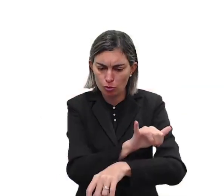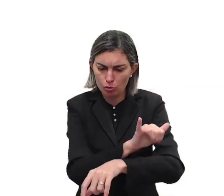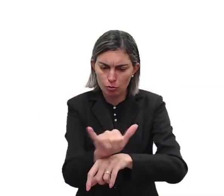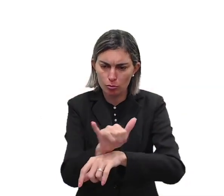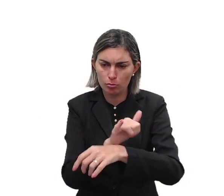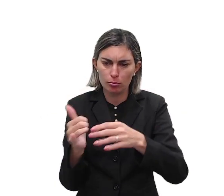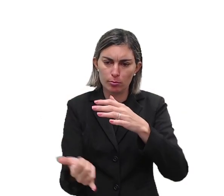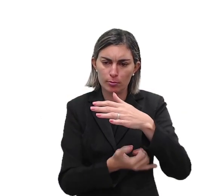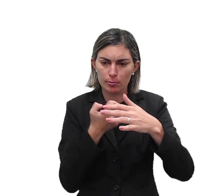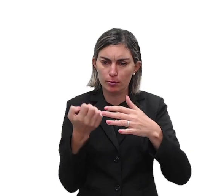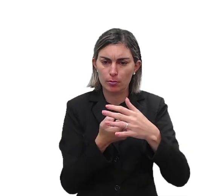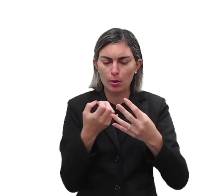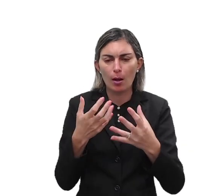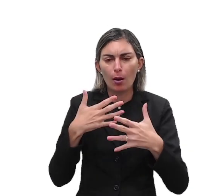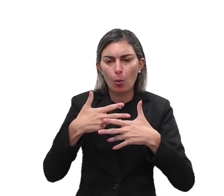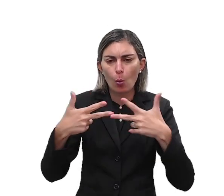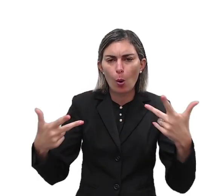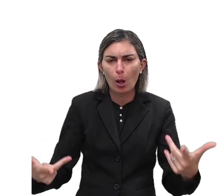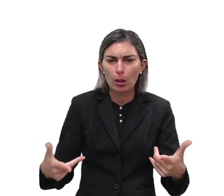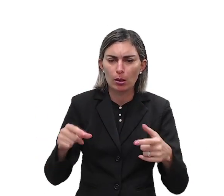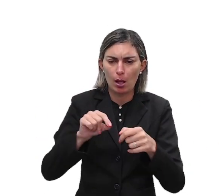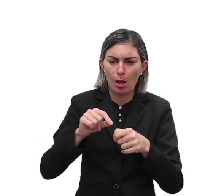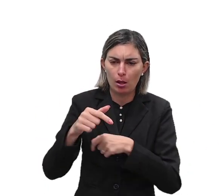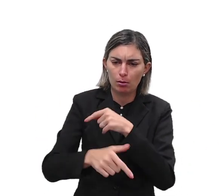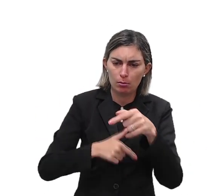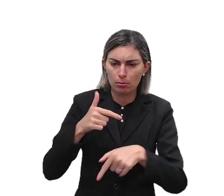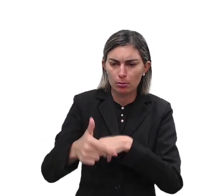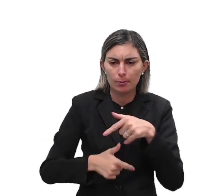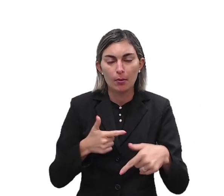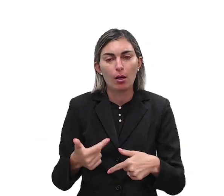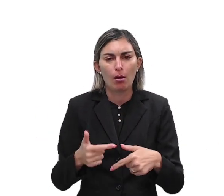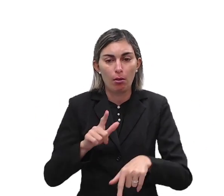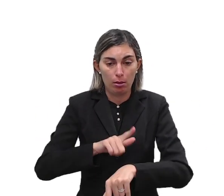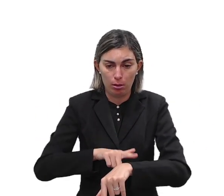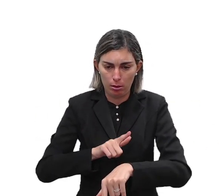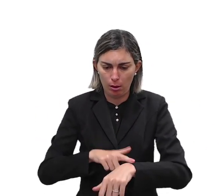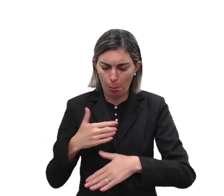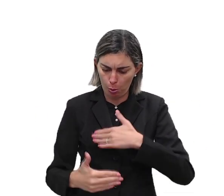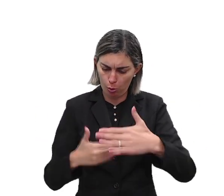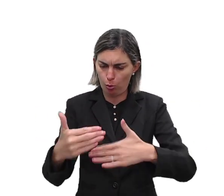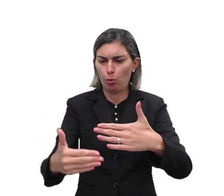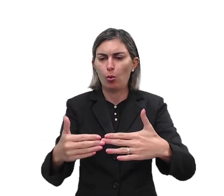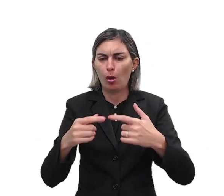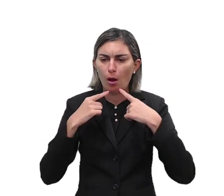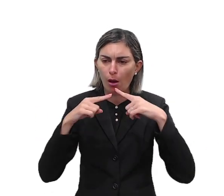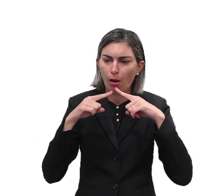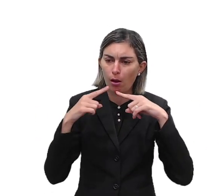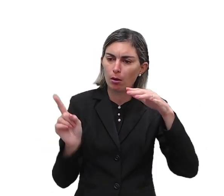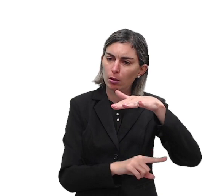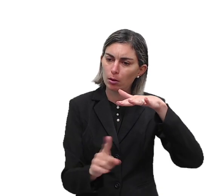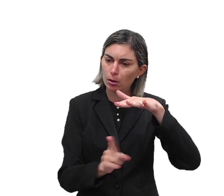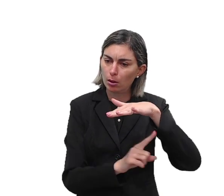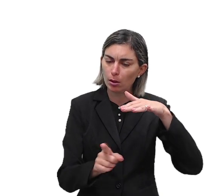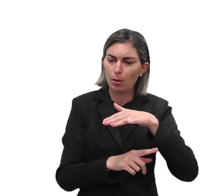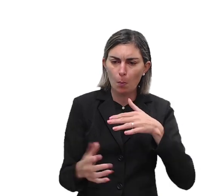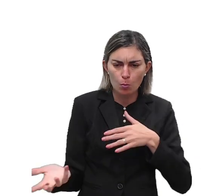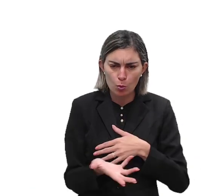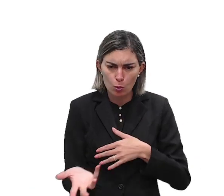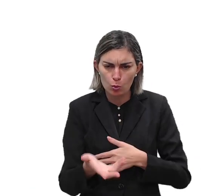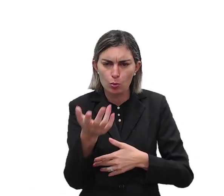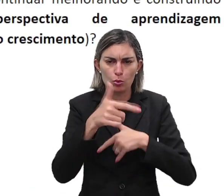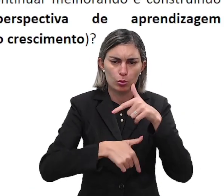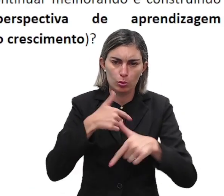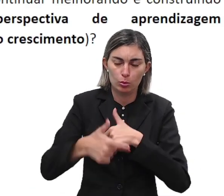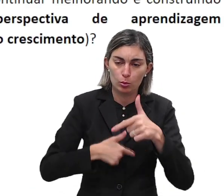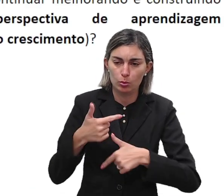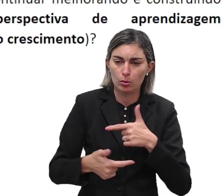empresa, incluindo medidas de qualidade de produtos e serviços, tempos de desenvolvimento, reclamação de clientes, produtividade da mão de obra, entre